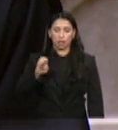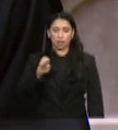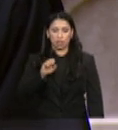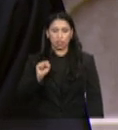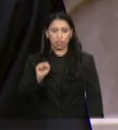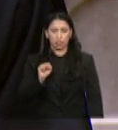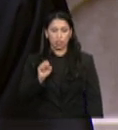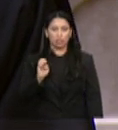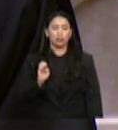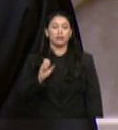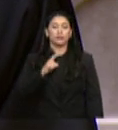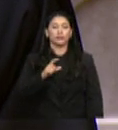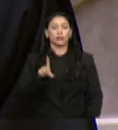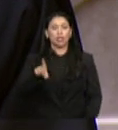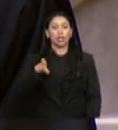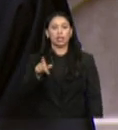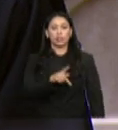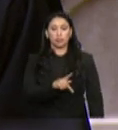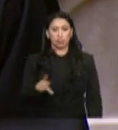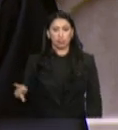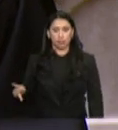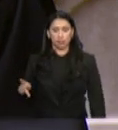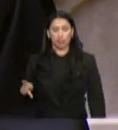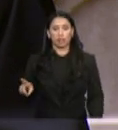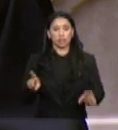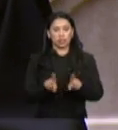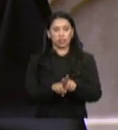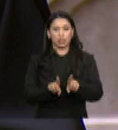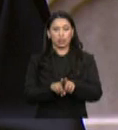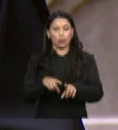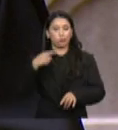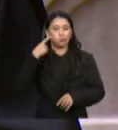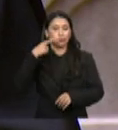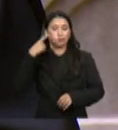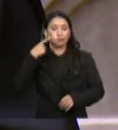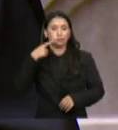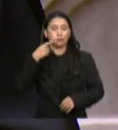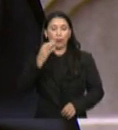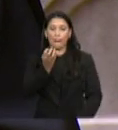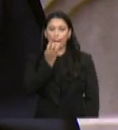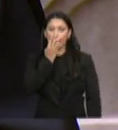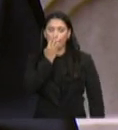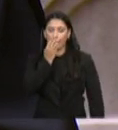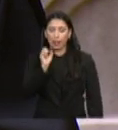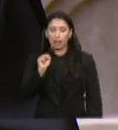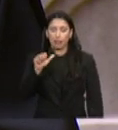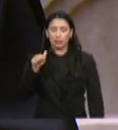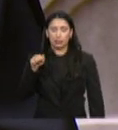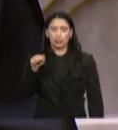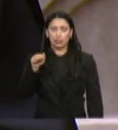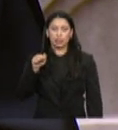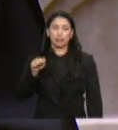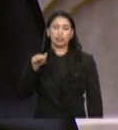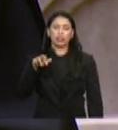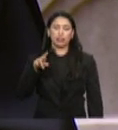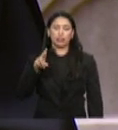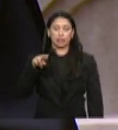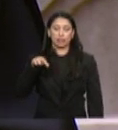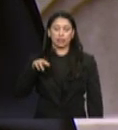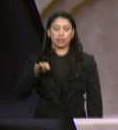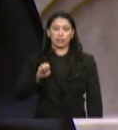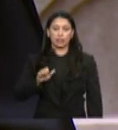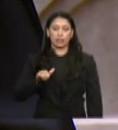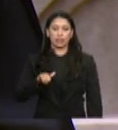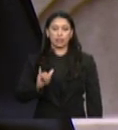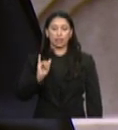ex-presidente da república e advogado José Sarney a toda advocacia brasileira o cumprimento na pessoa da